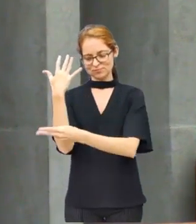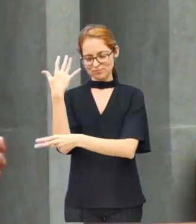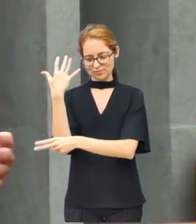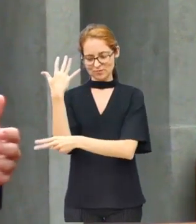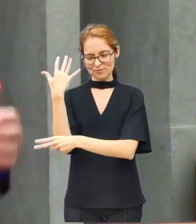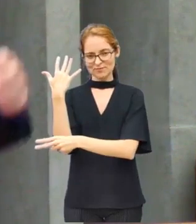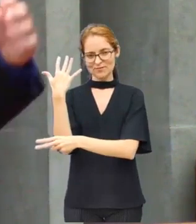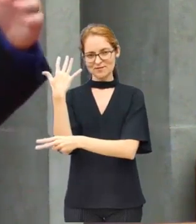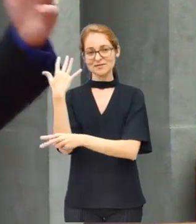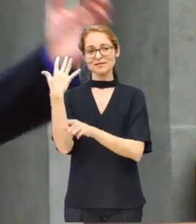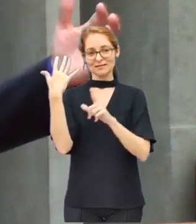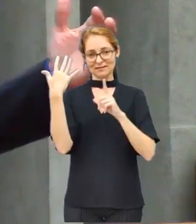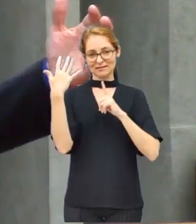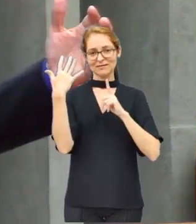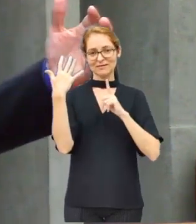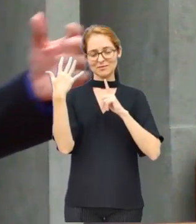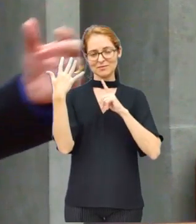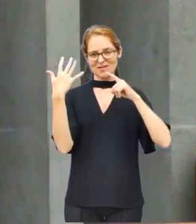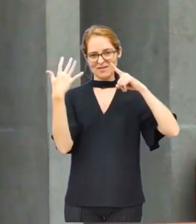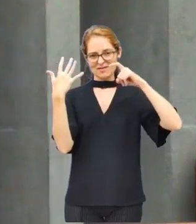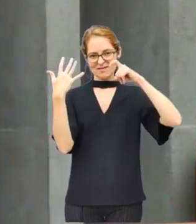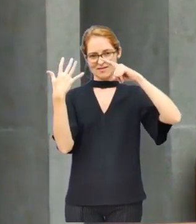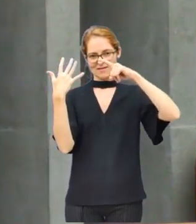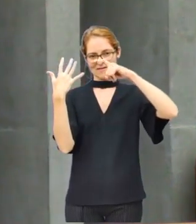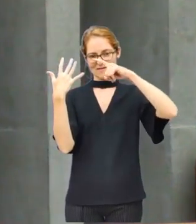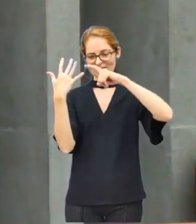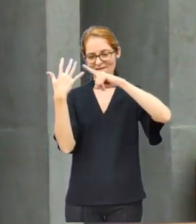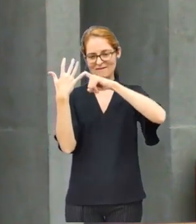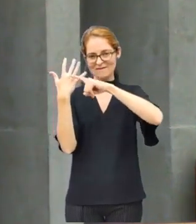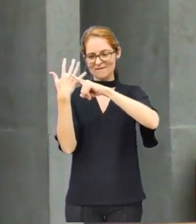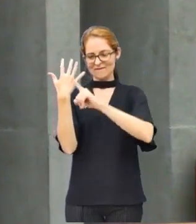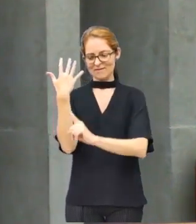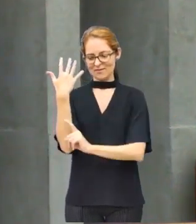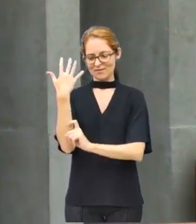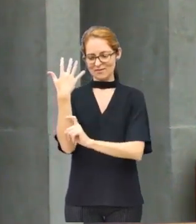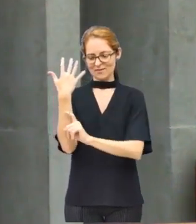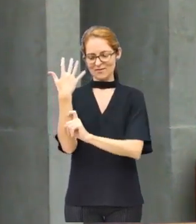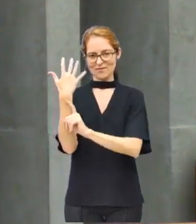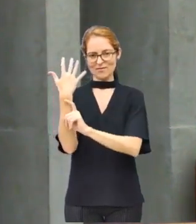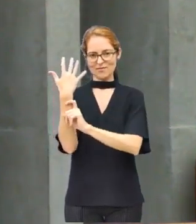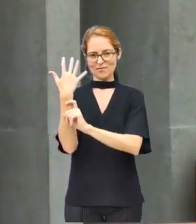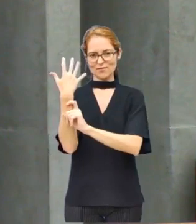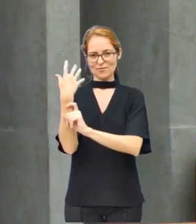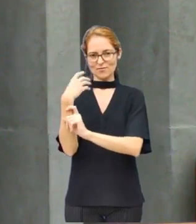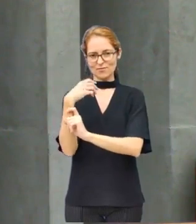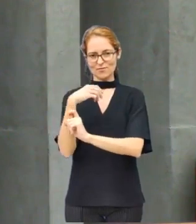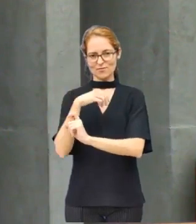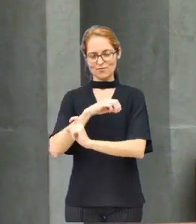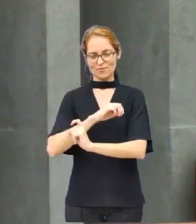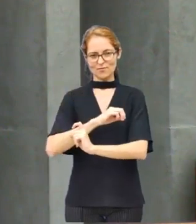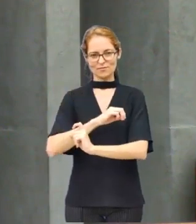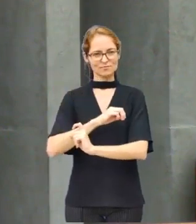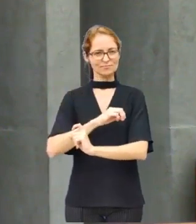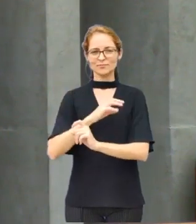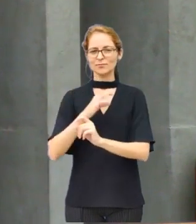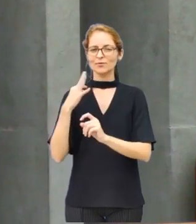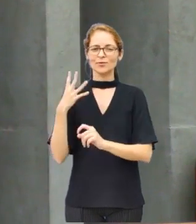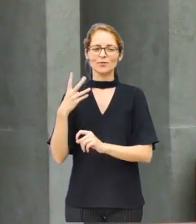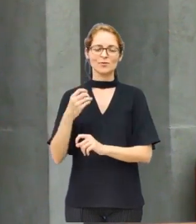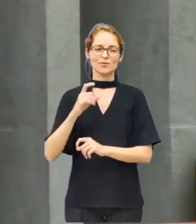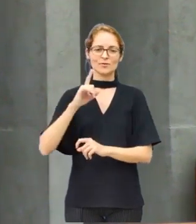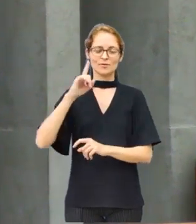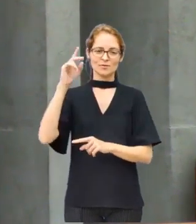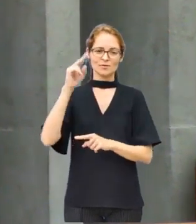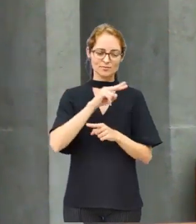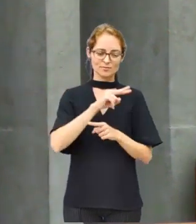Queridos, desde as maiores coisas até as menores, Deus está cuidando, Deus